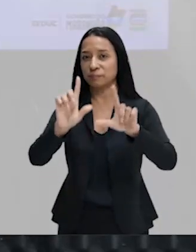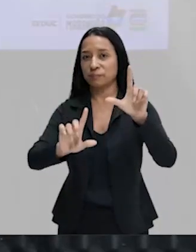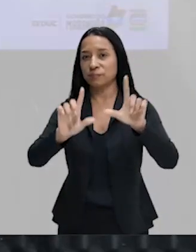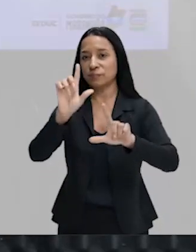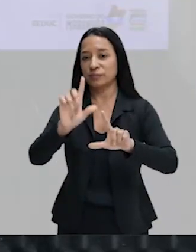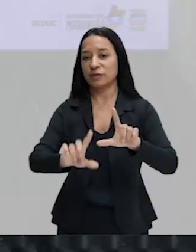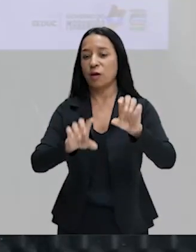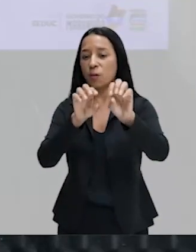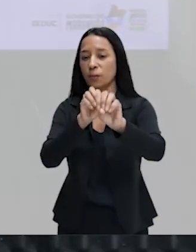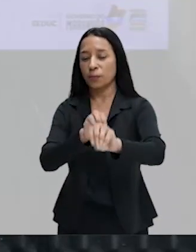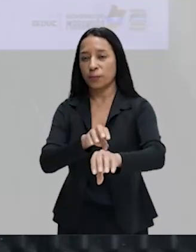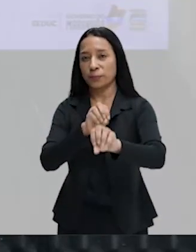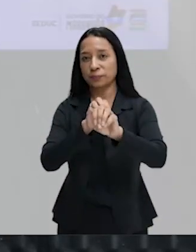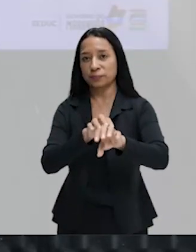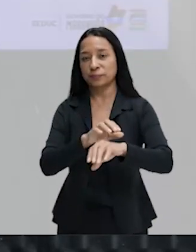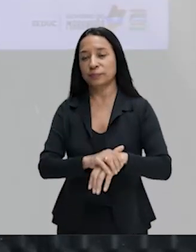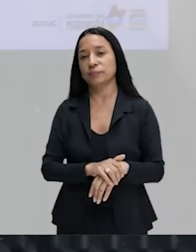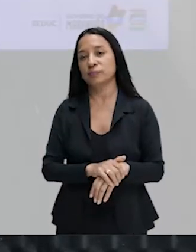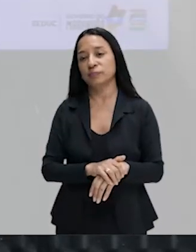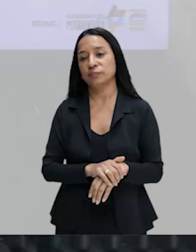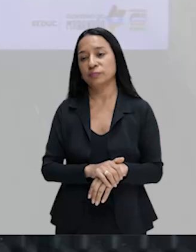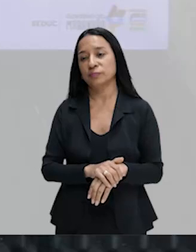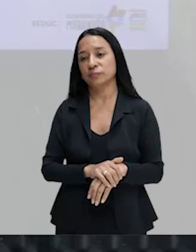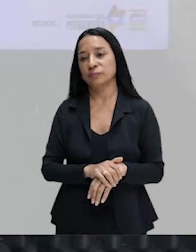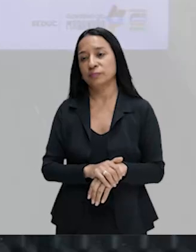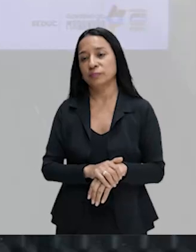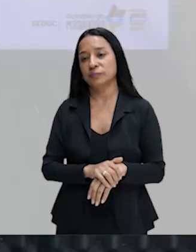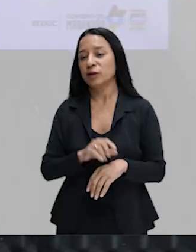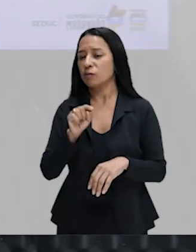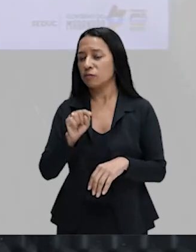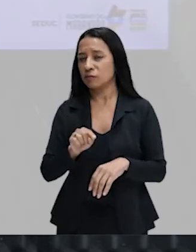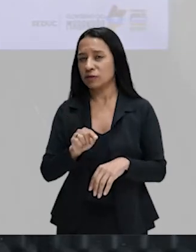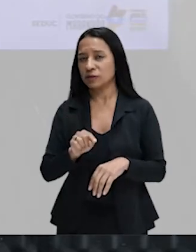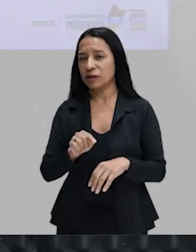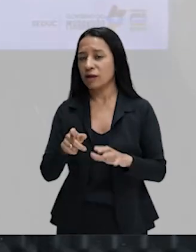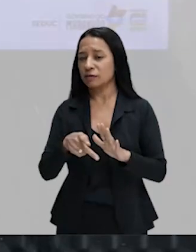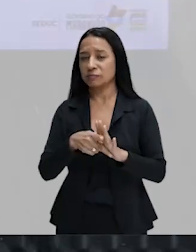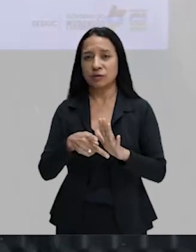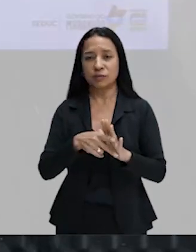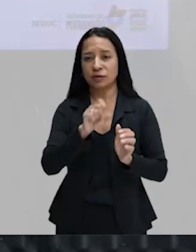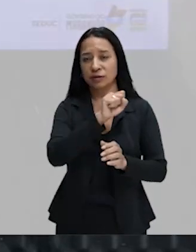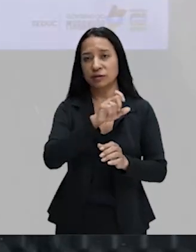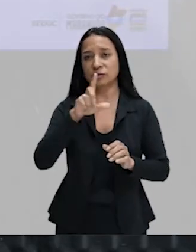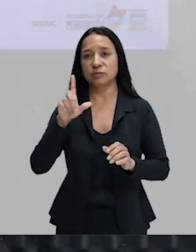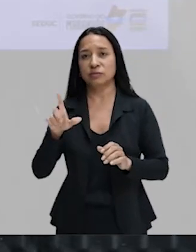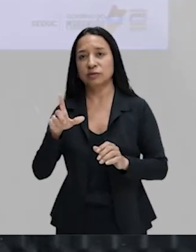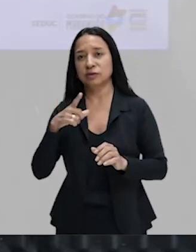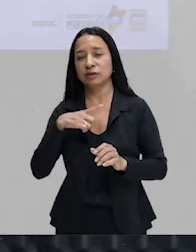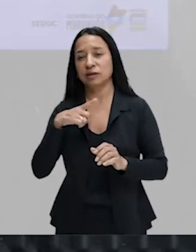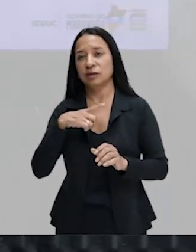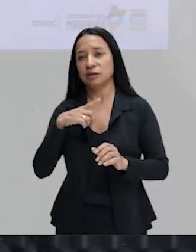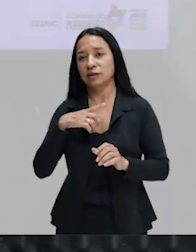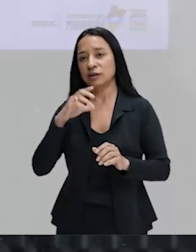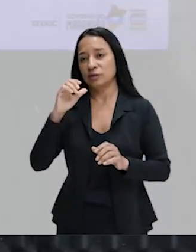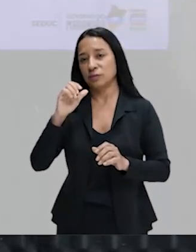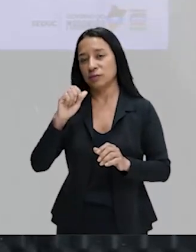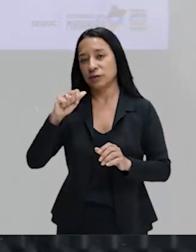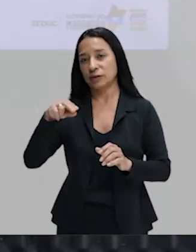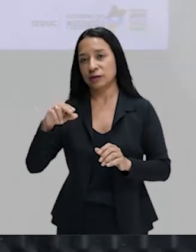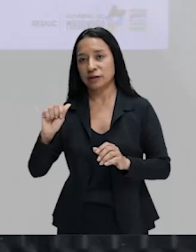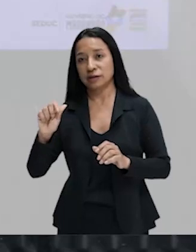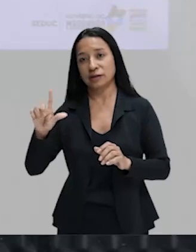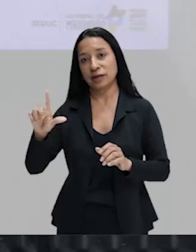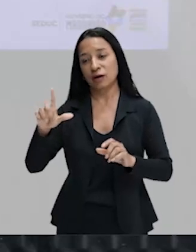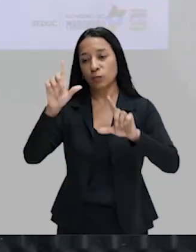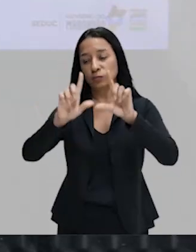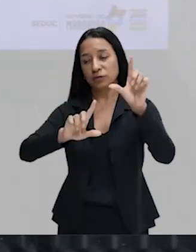TV Educação. Você que não é de São Luís do Maranhão, aqui em São Luís nós temos o canal 10.2. Você